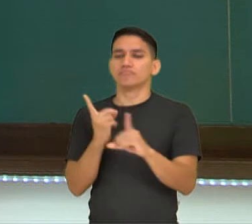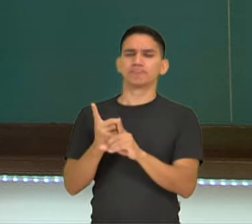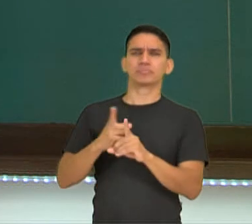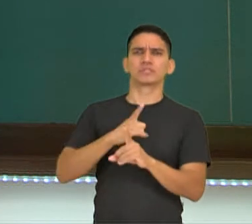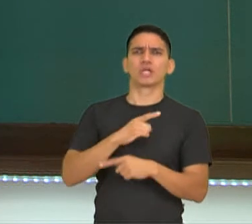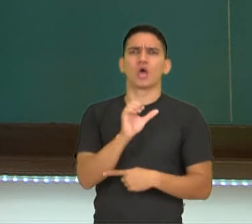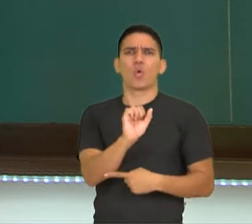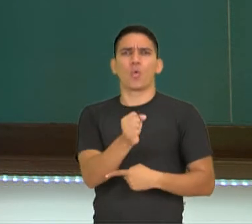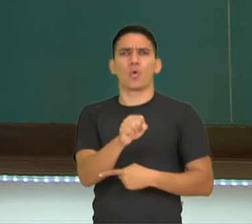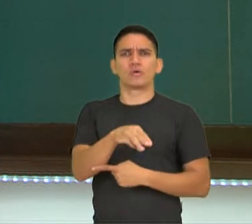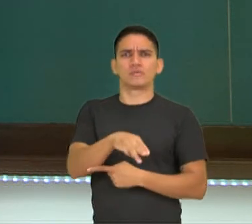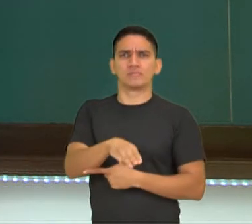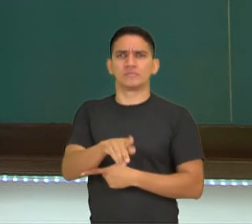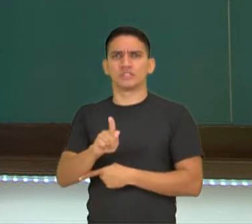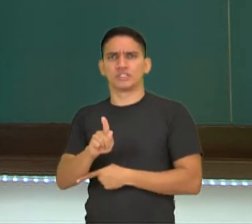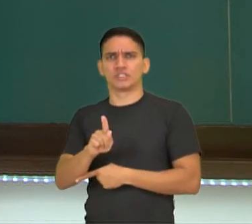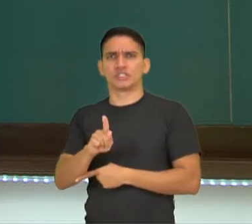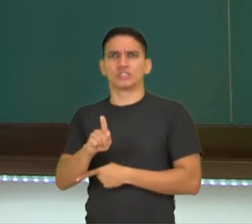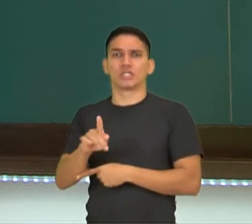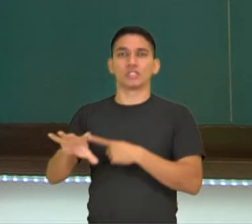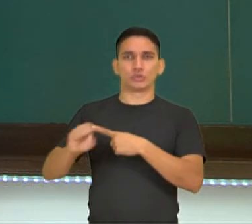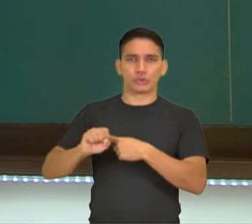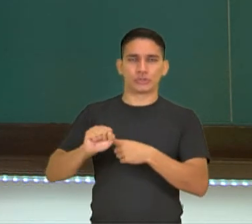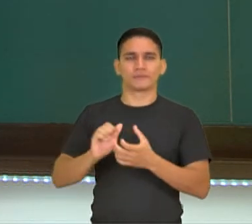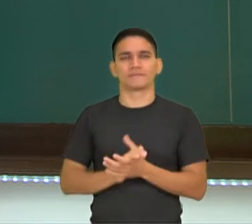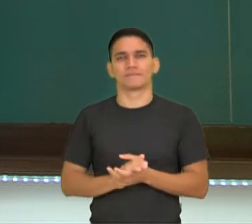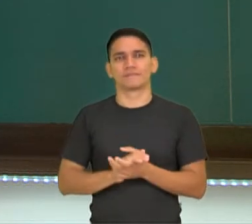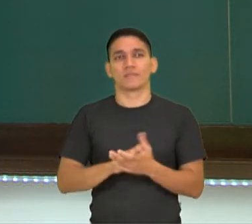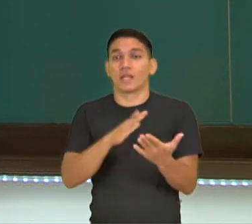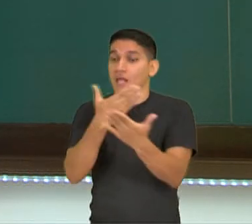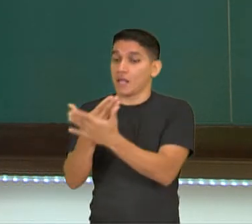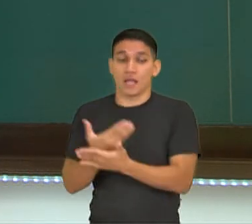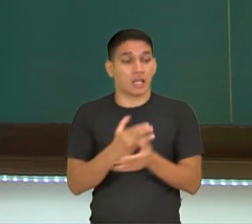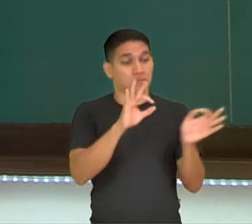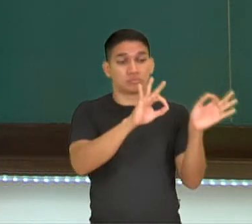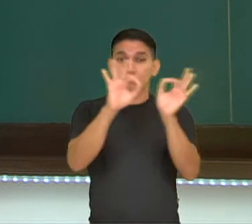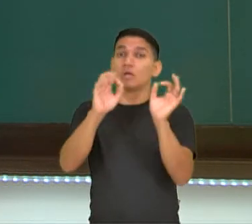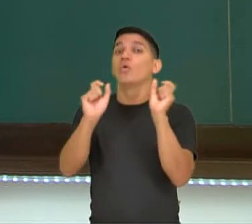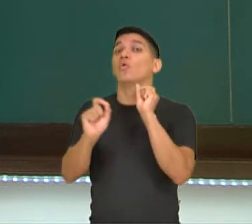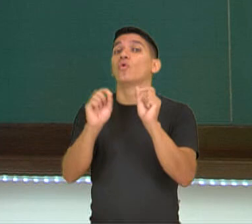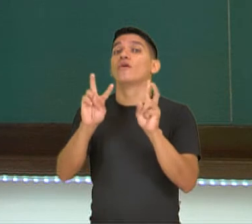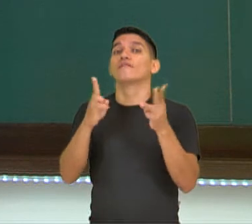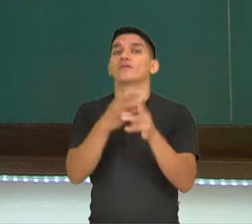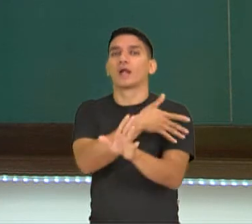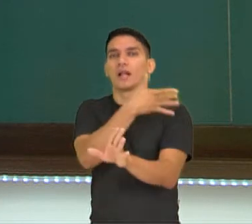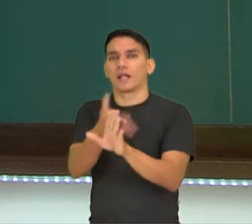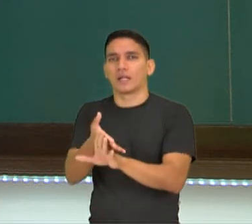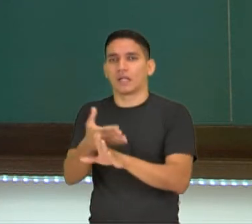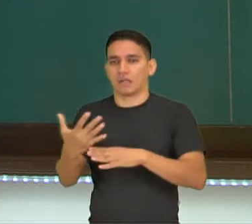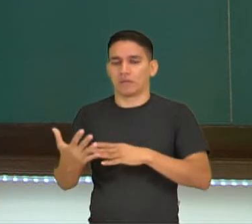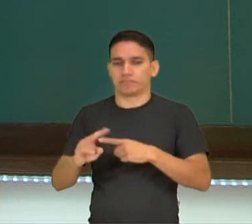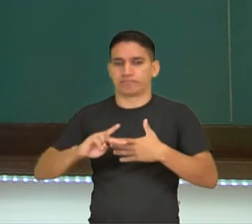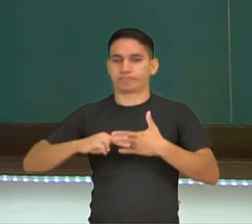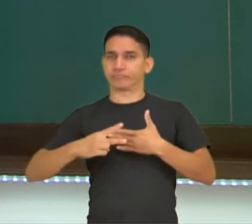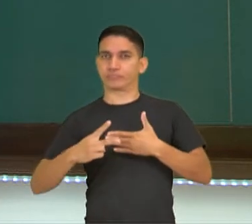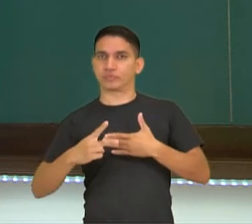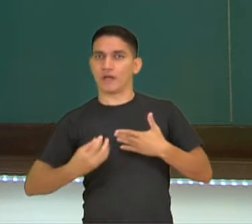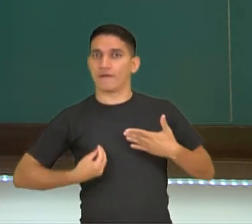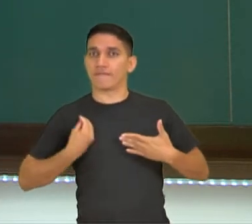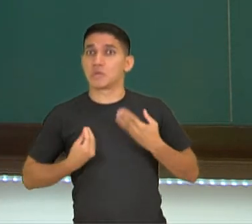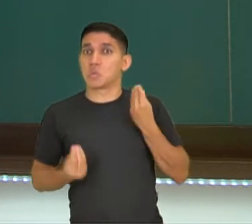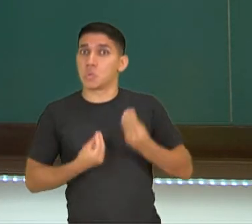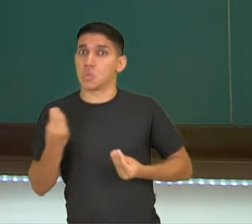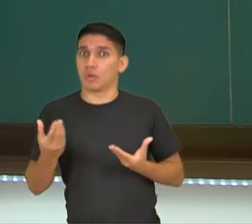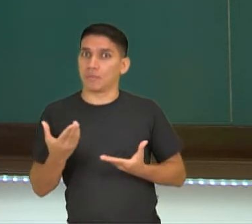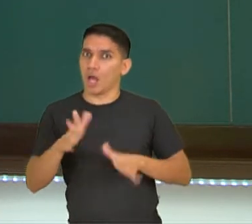de sódio, ok? Então, nesta aula, nós vimos o impacto do sódio nas nossas vidas. Dica, cuidado com